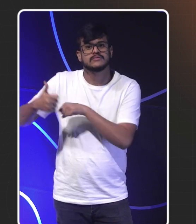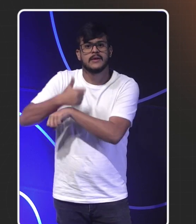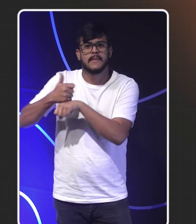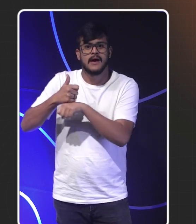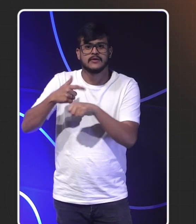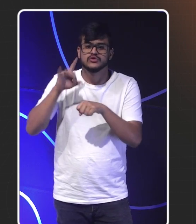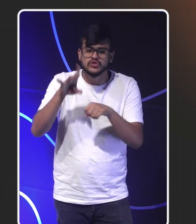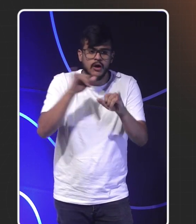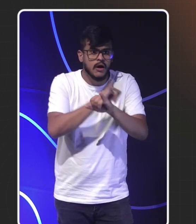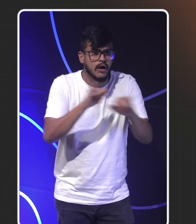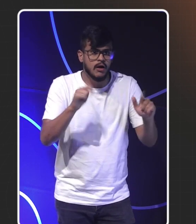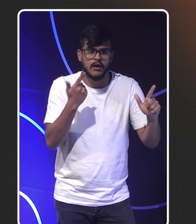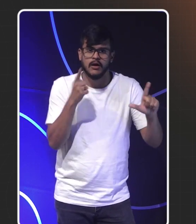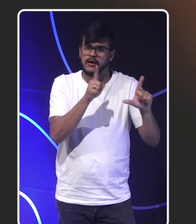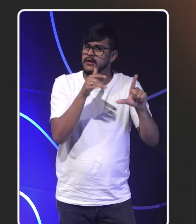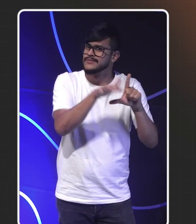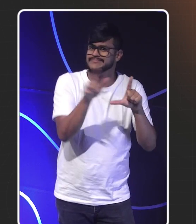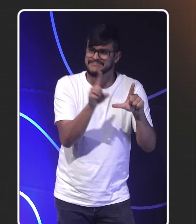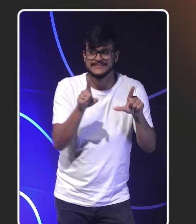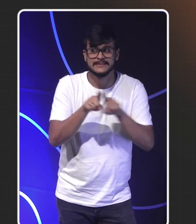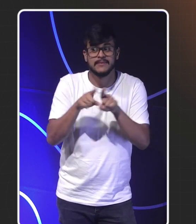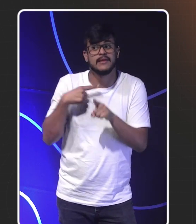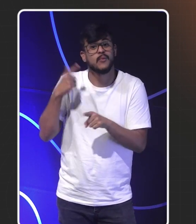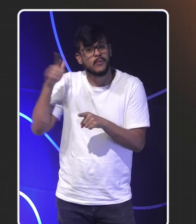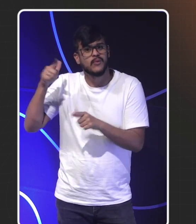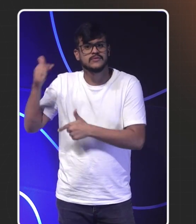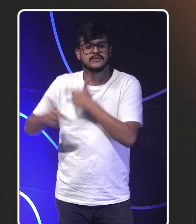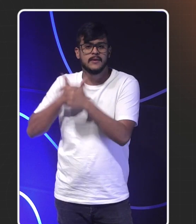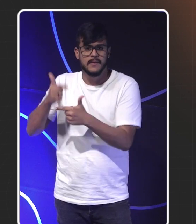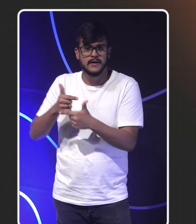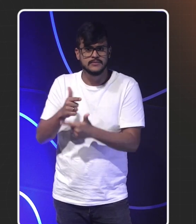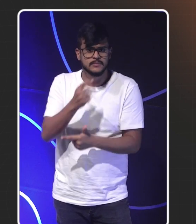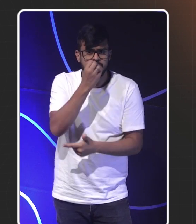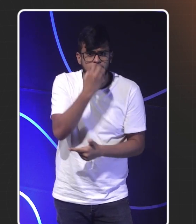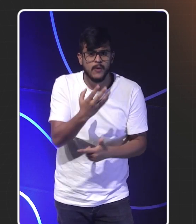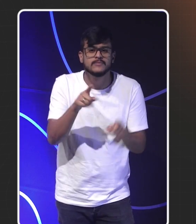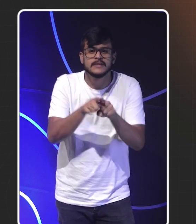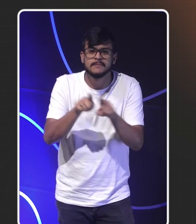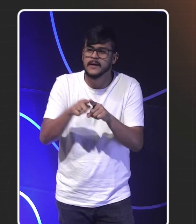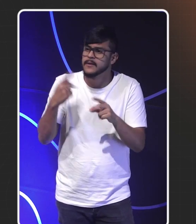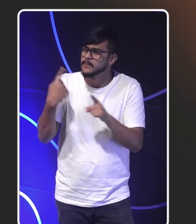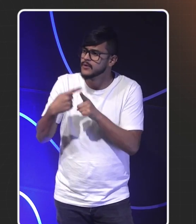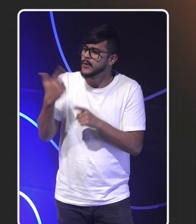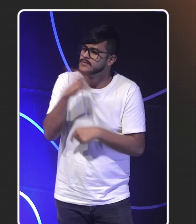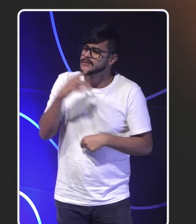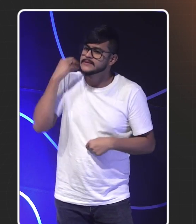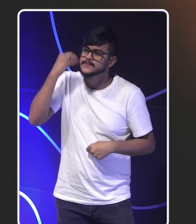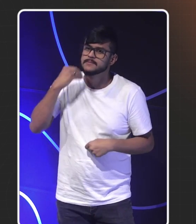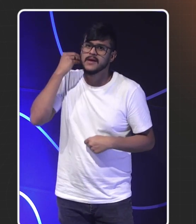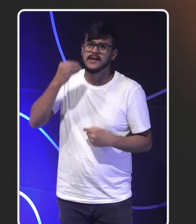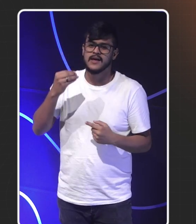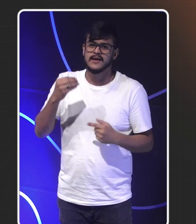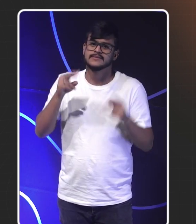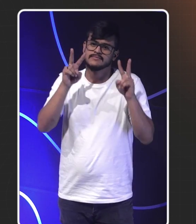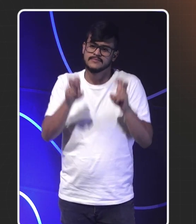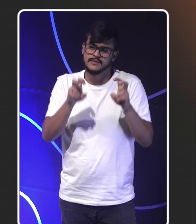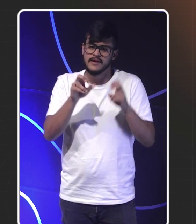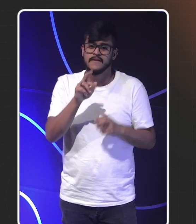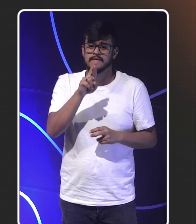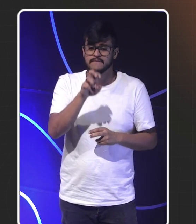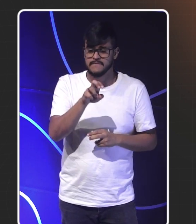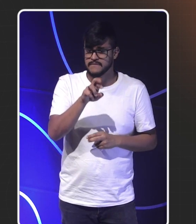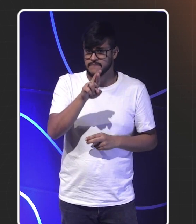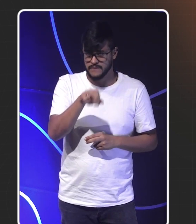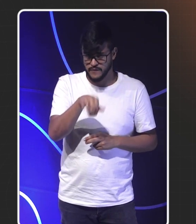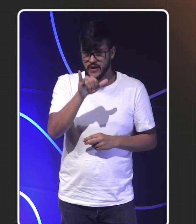ele. Então, ele também tem tido a oportunidade de provar e ter experiências do que a gente chama de Creator Economy. A Creator Economy